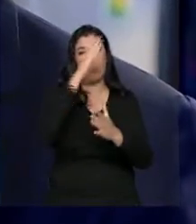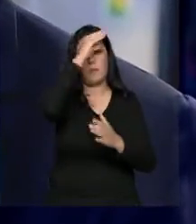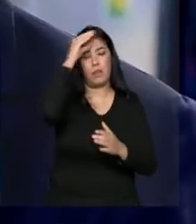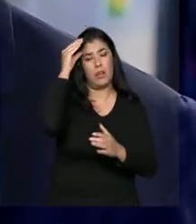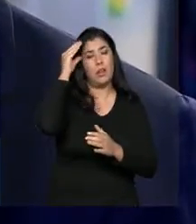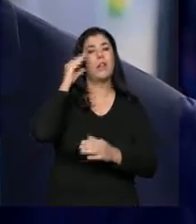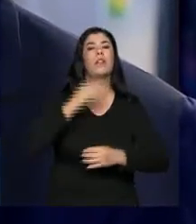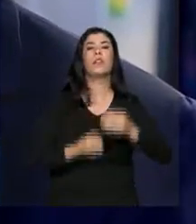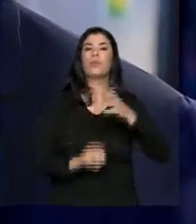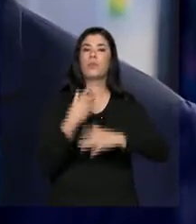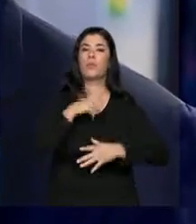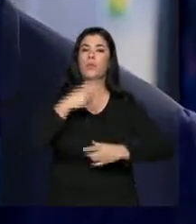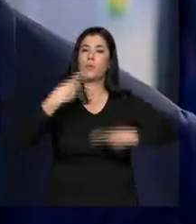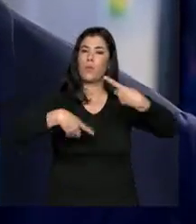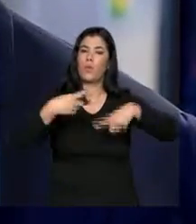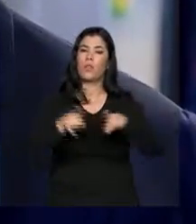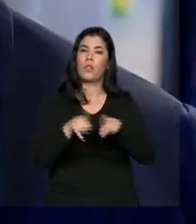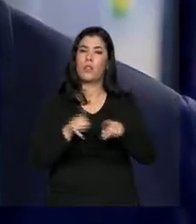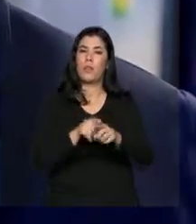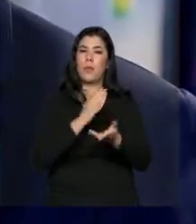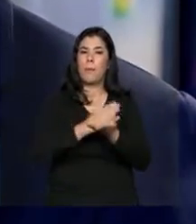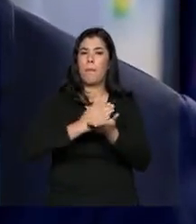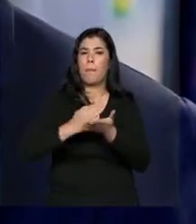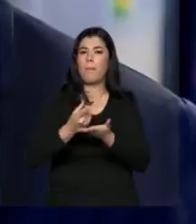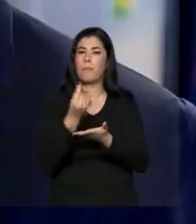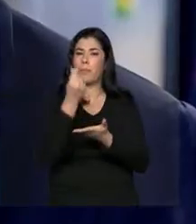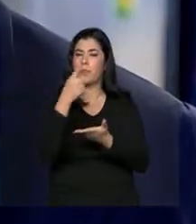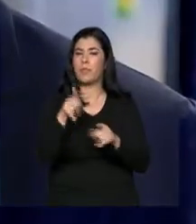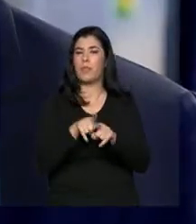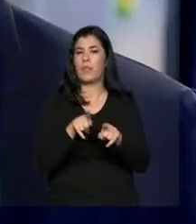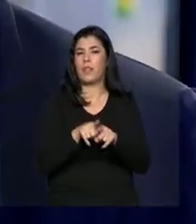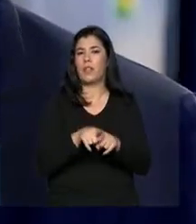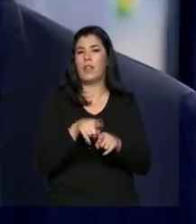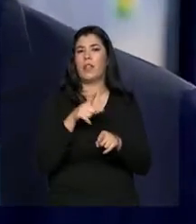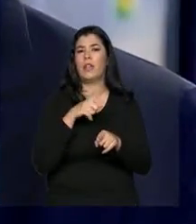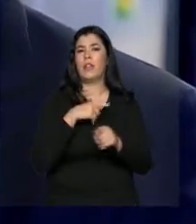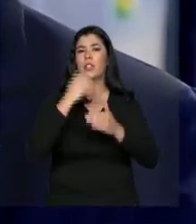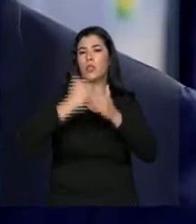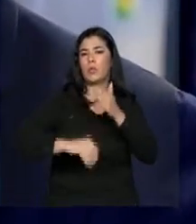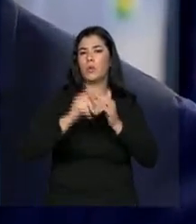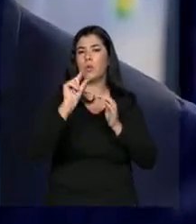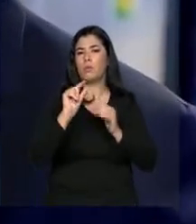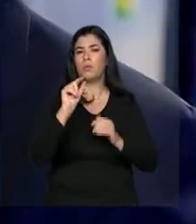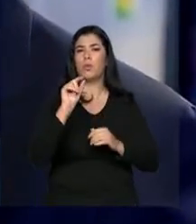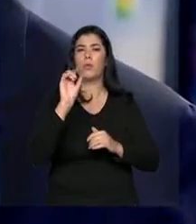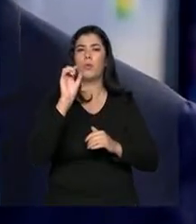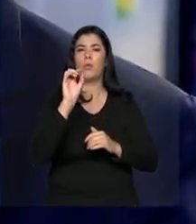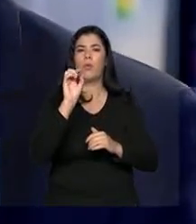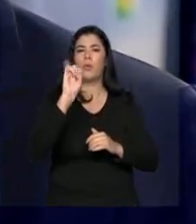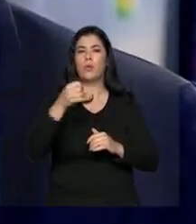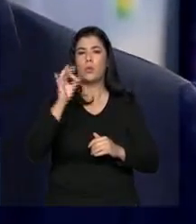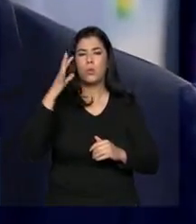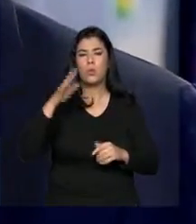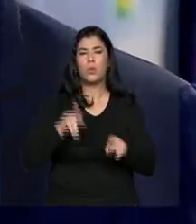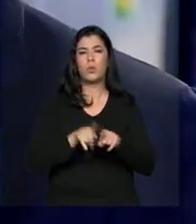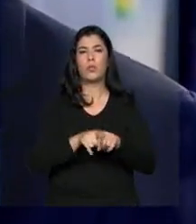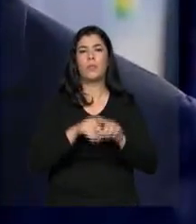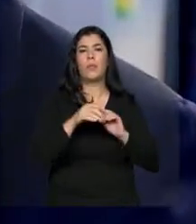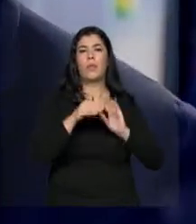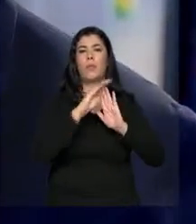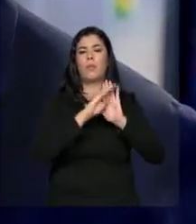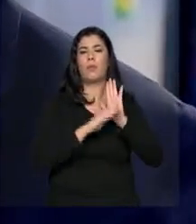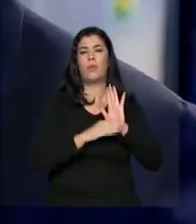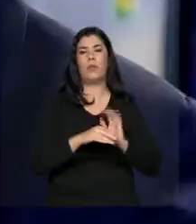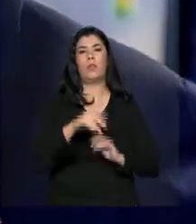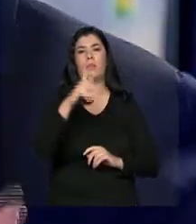mais competitiva. Também financiamento, a questão também de desoneração tributária. Aí programas como o PROEX e Reintegra, que